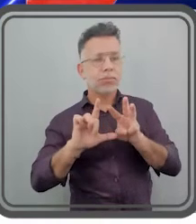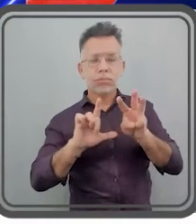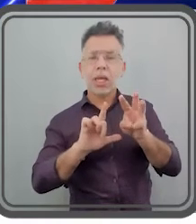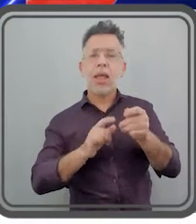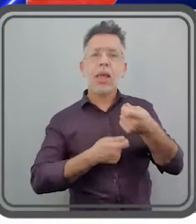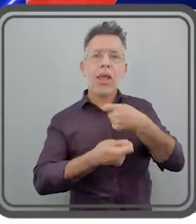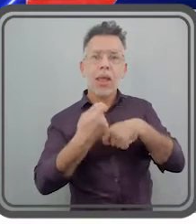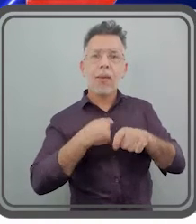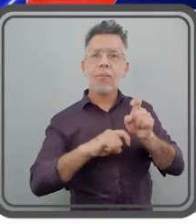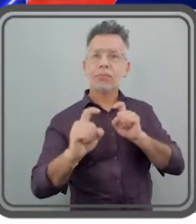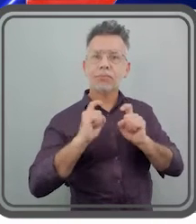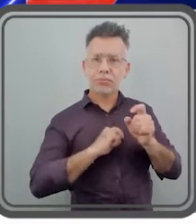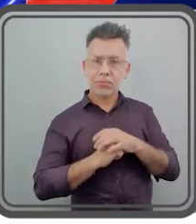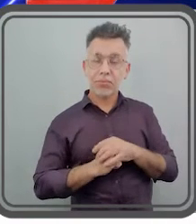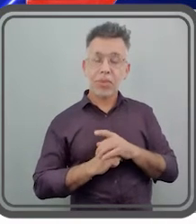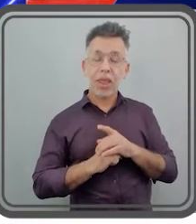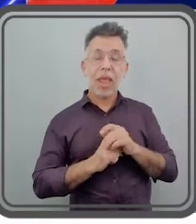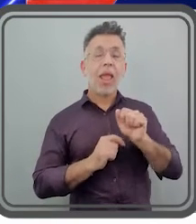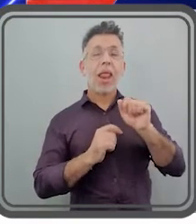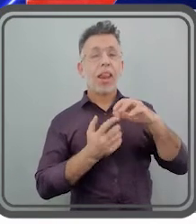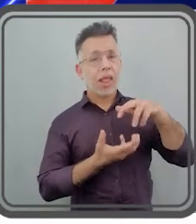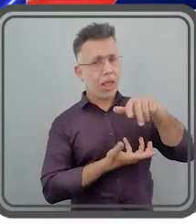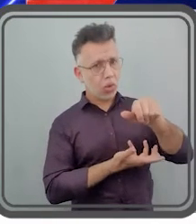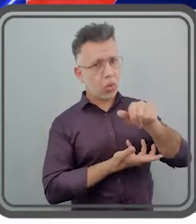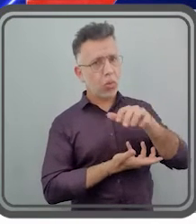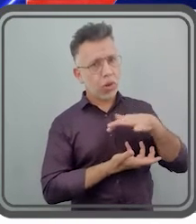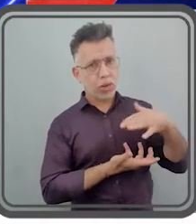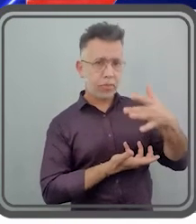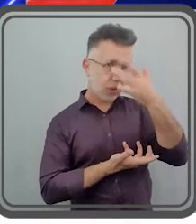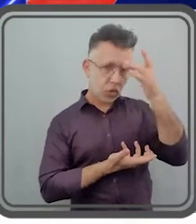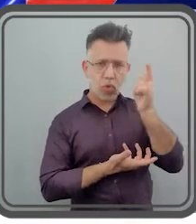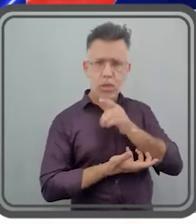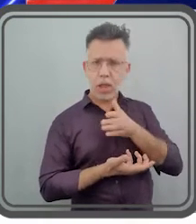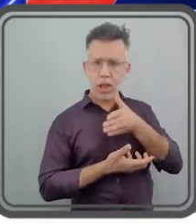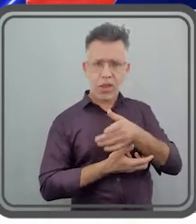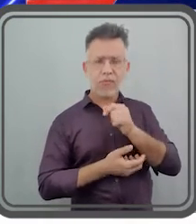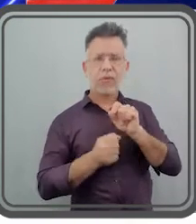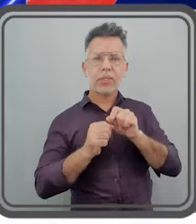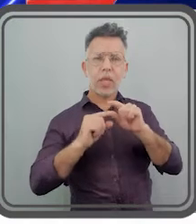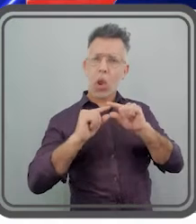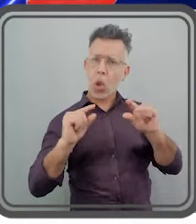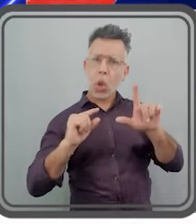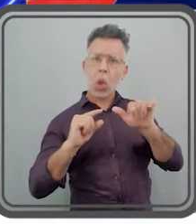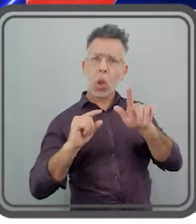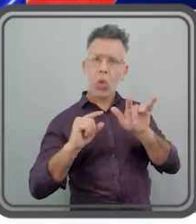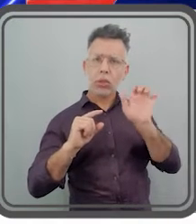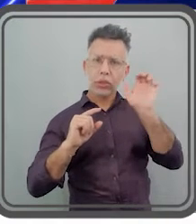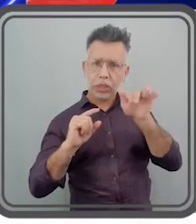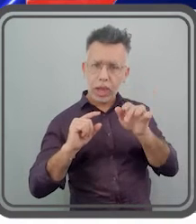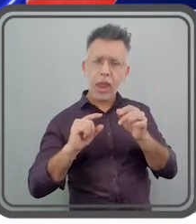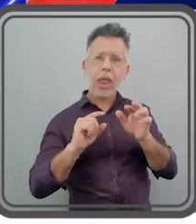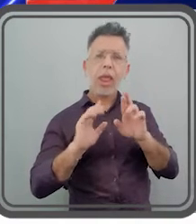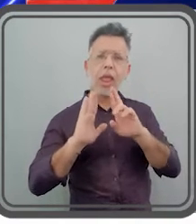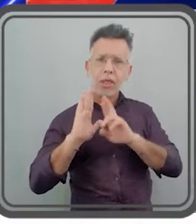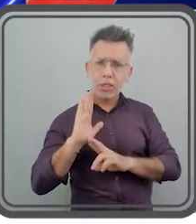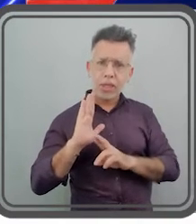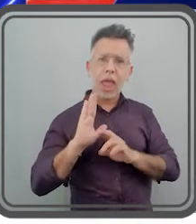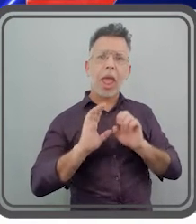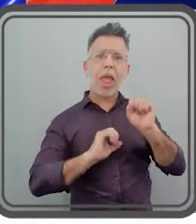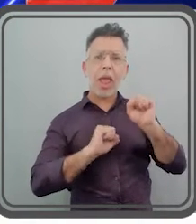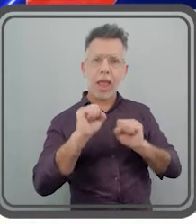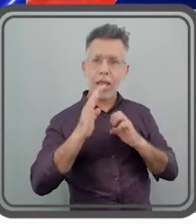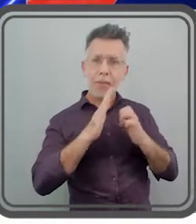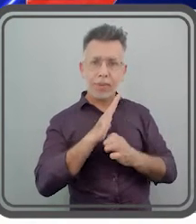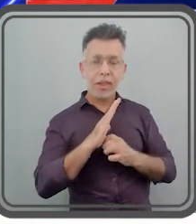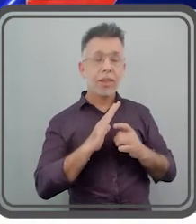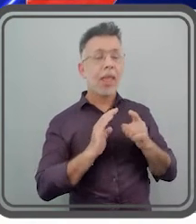deformidade essa porta forma ela é Global Então as pessoas conseguem para lá fazer um login registo da empresa a ideia que